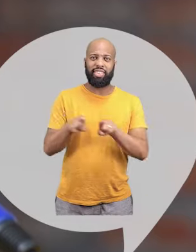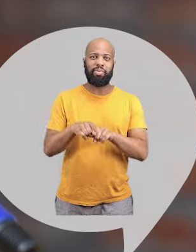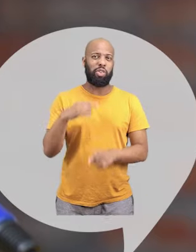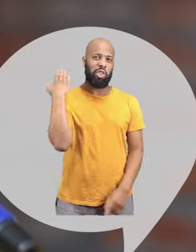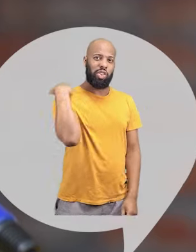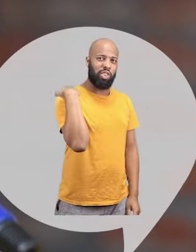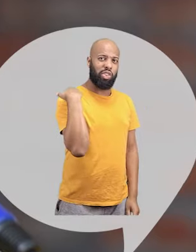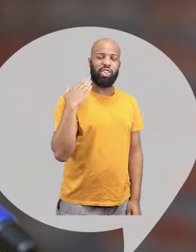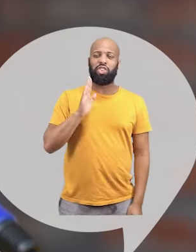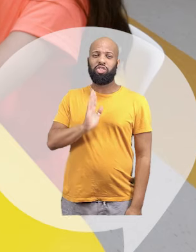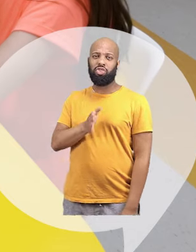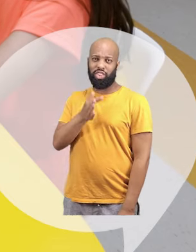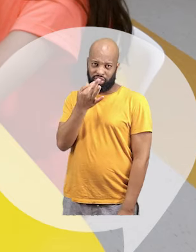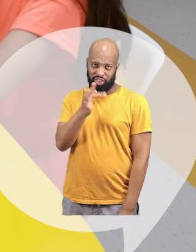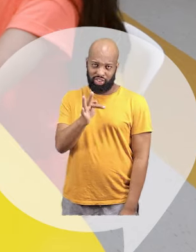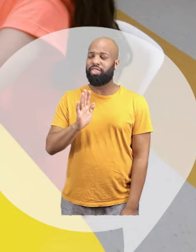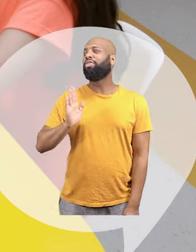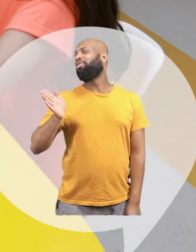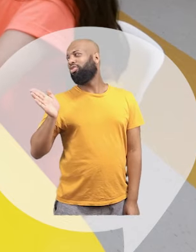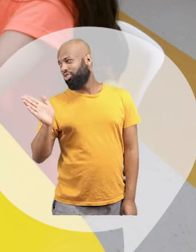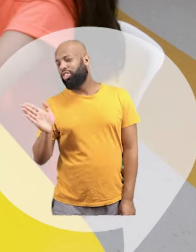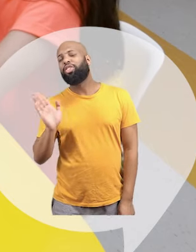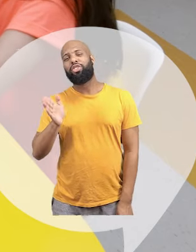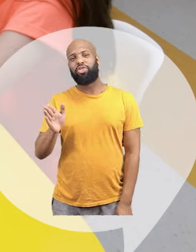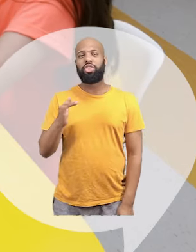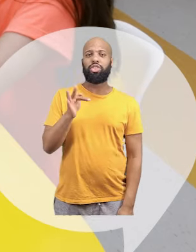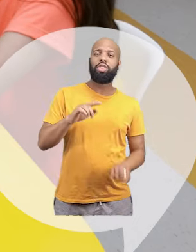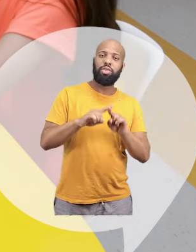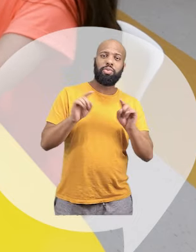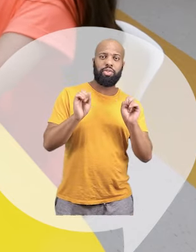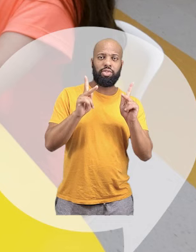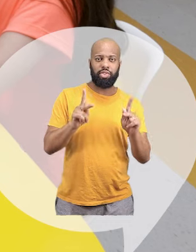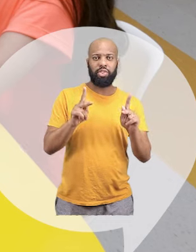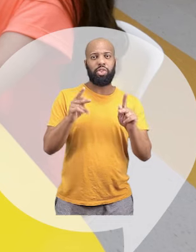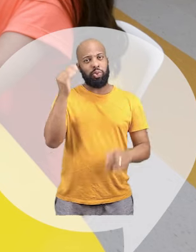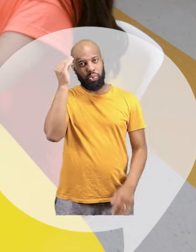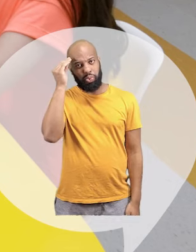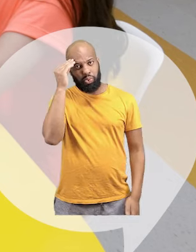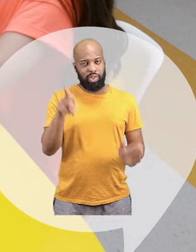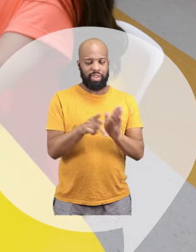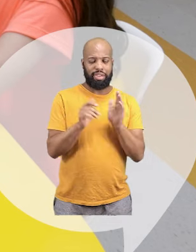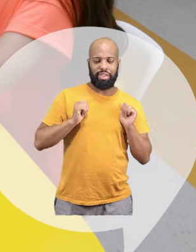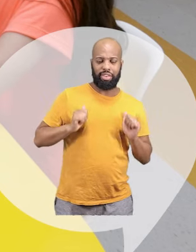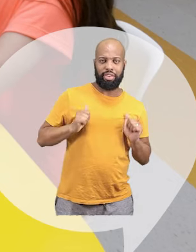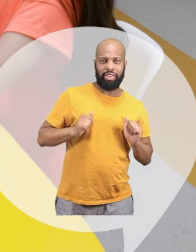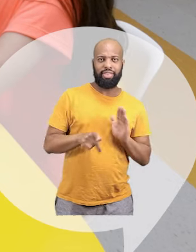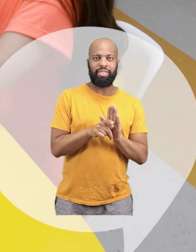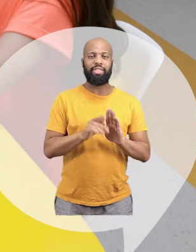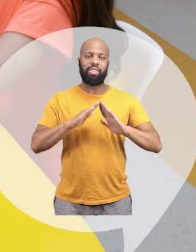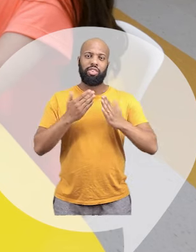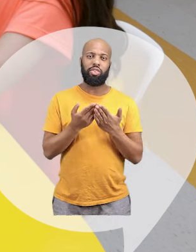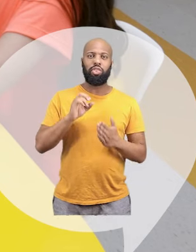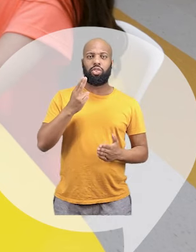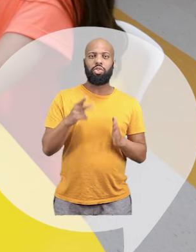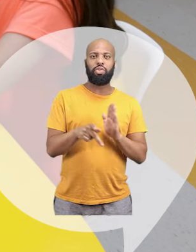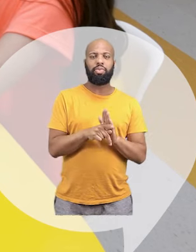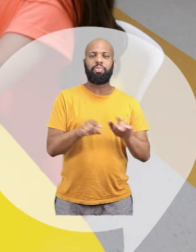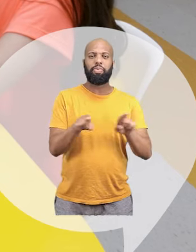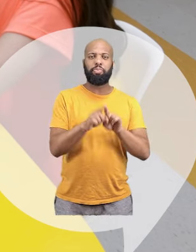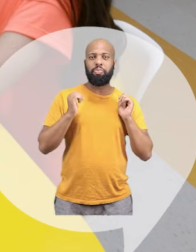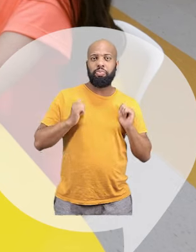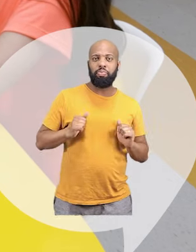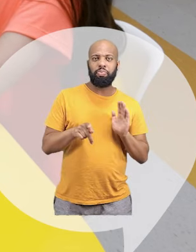as costas de um velhinho de 50 anos mas tá tudo bem culpa das malas do ensino médio ou dos violões não sei mas